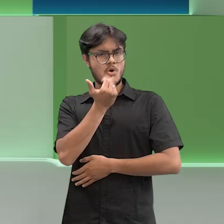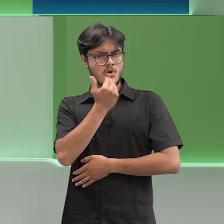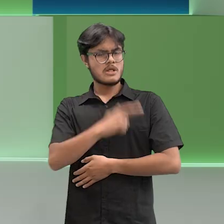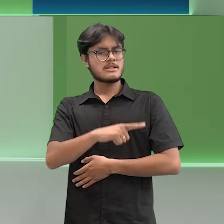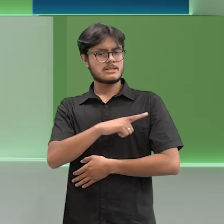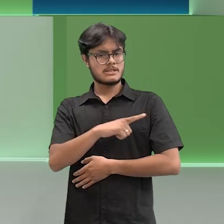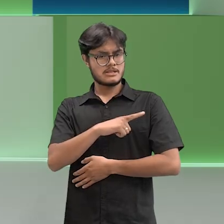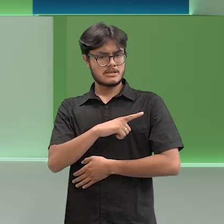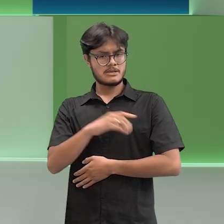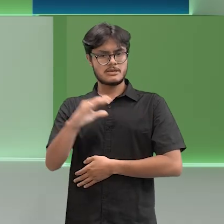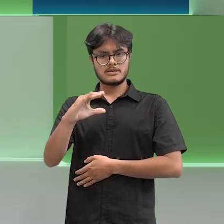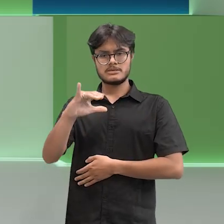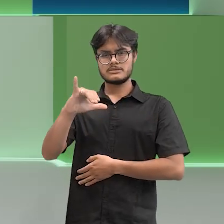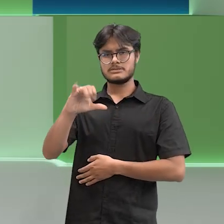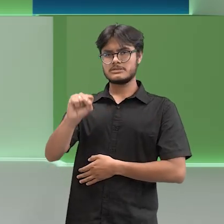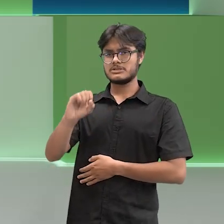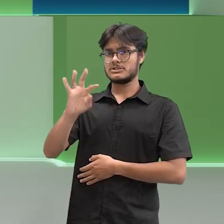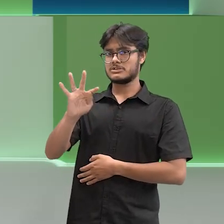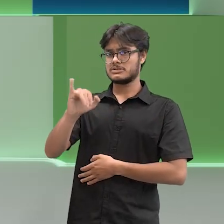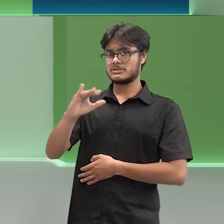cisticerco, pega